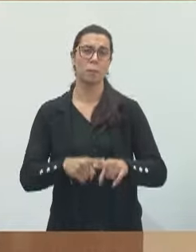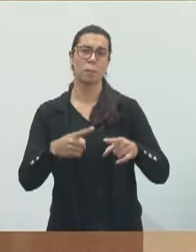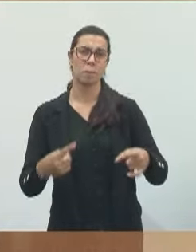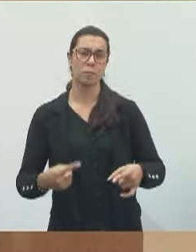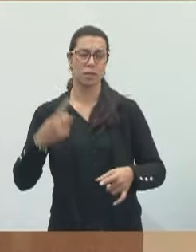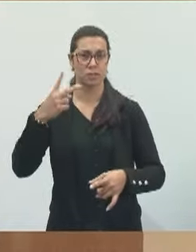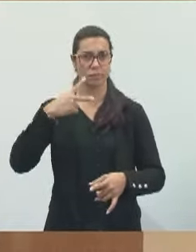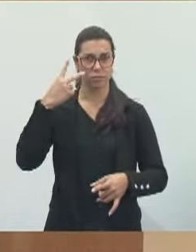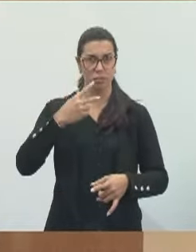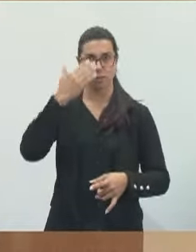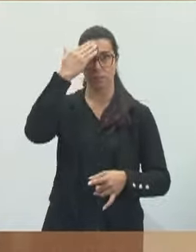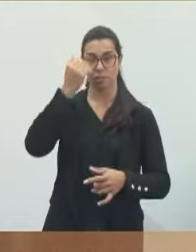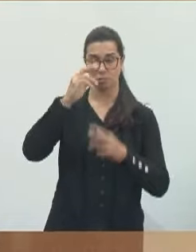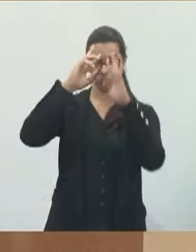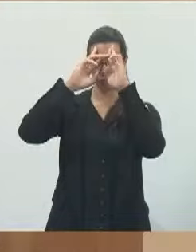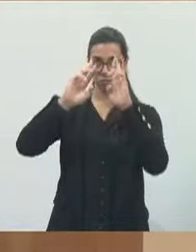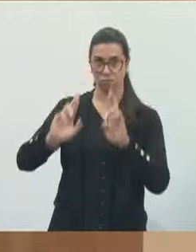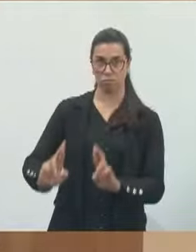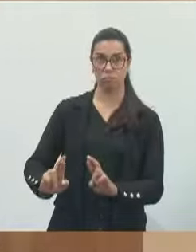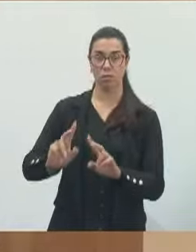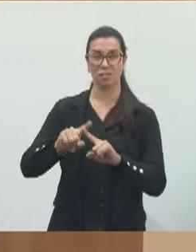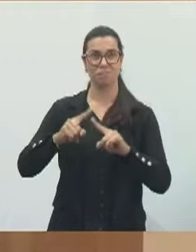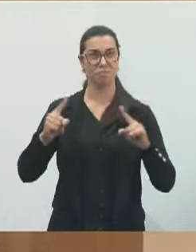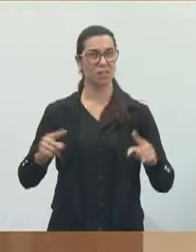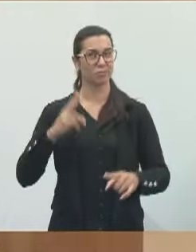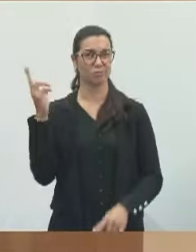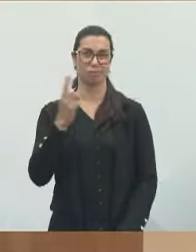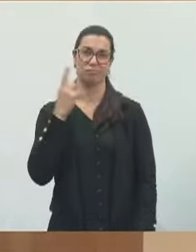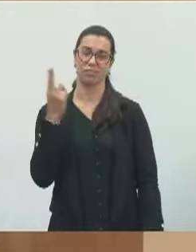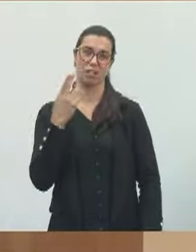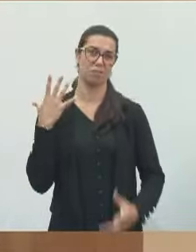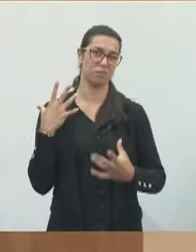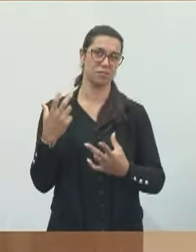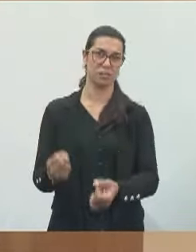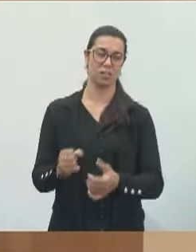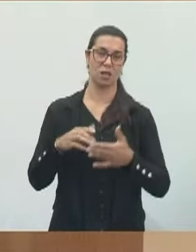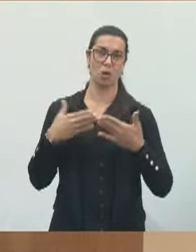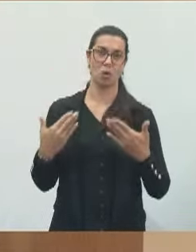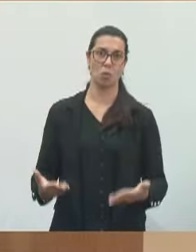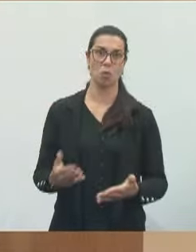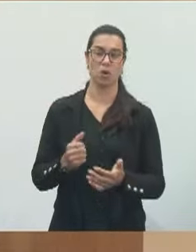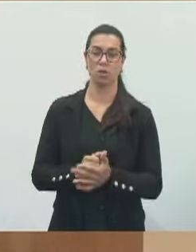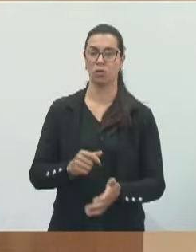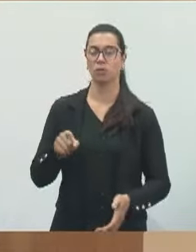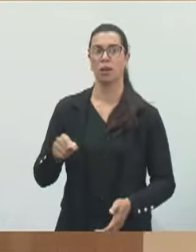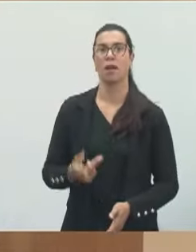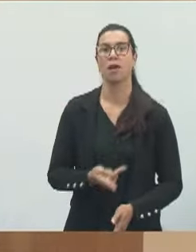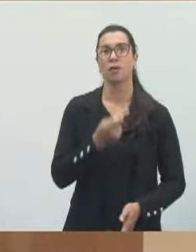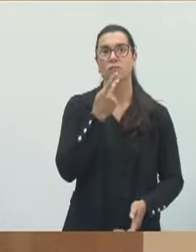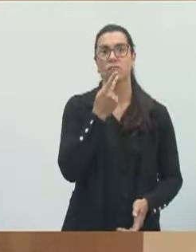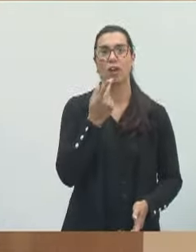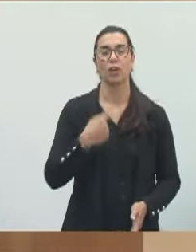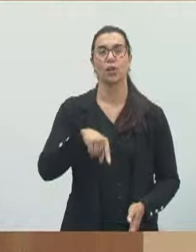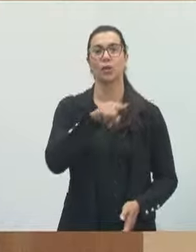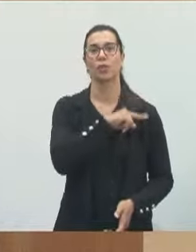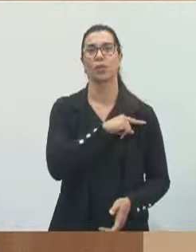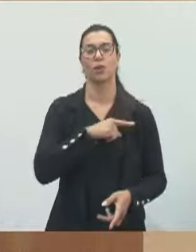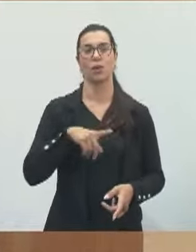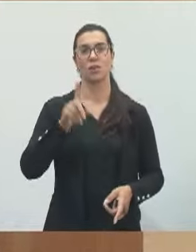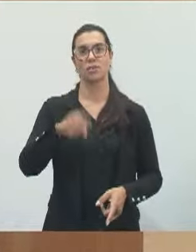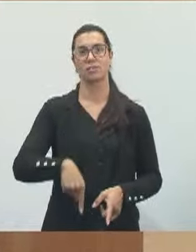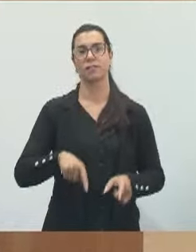sabe o respeito que eu tenho pelo nobre vereador, mas não dá para admitir quando o vereador fala que nós somos capacho, né, do